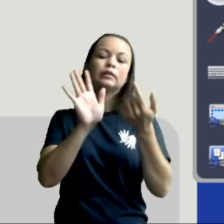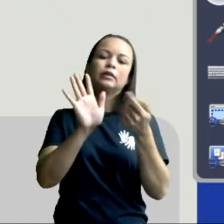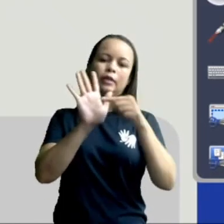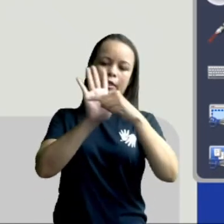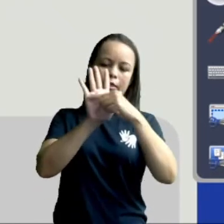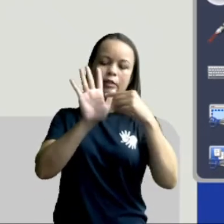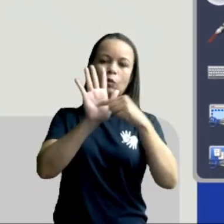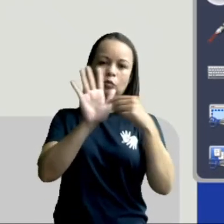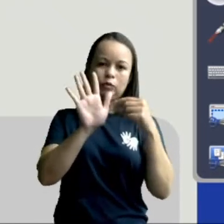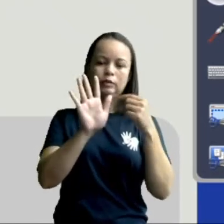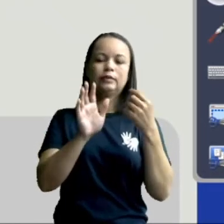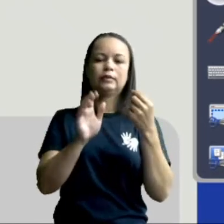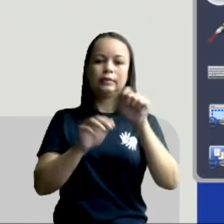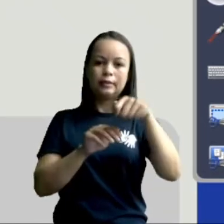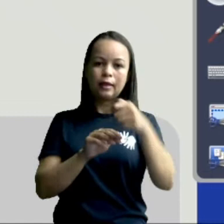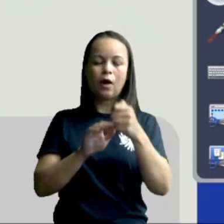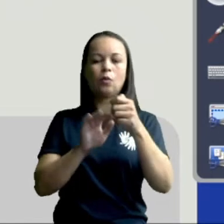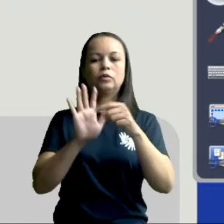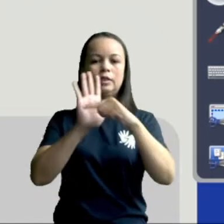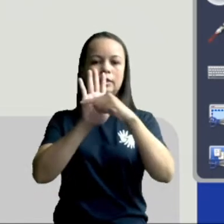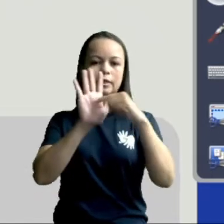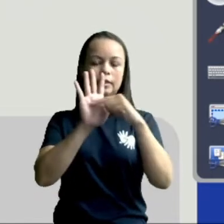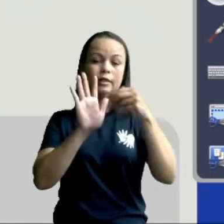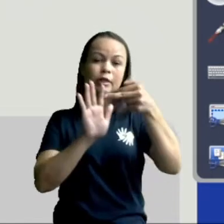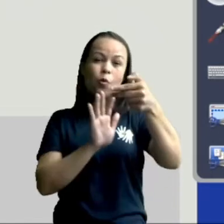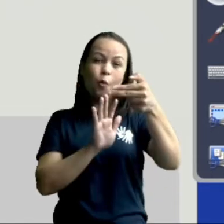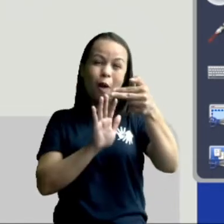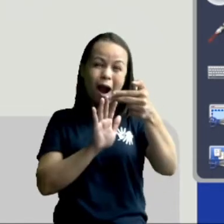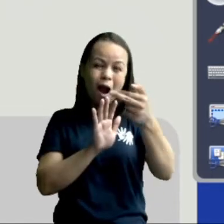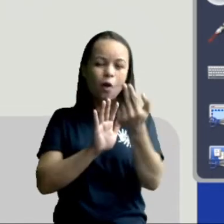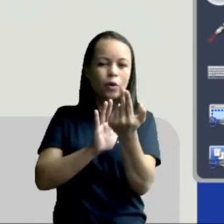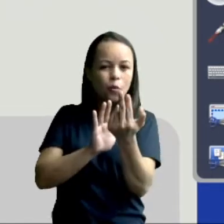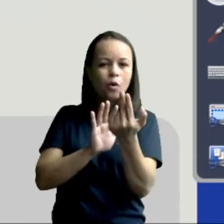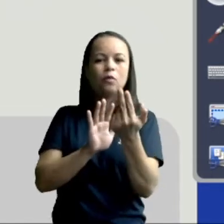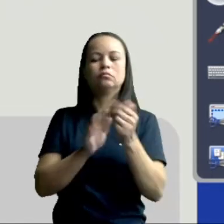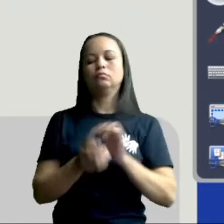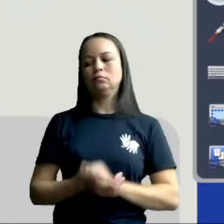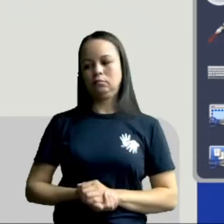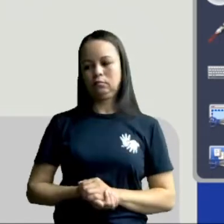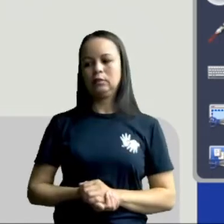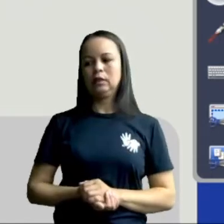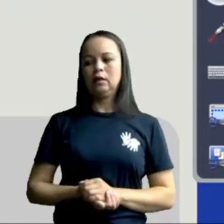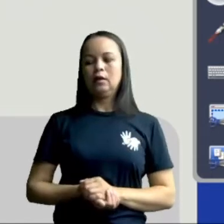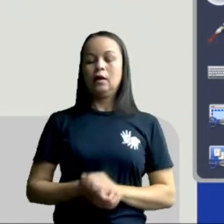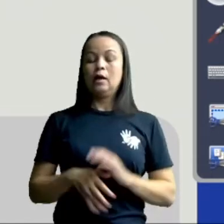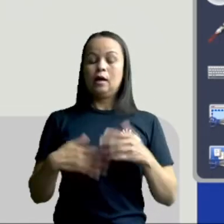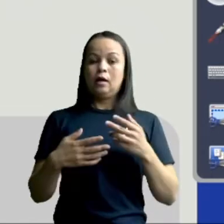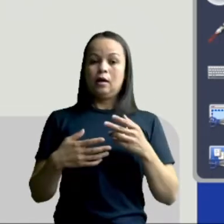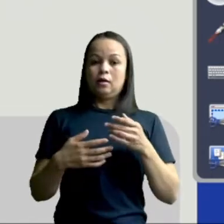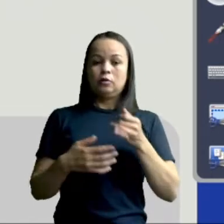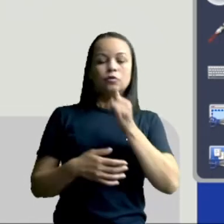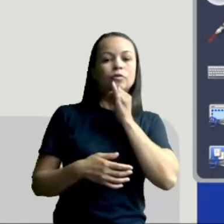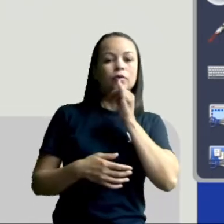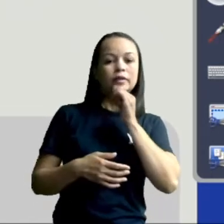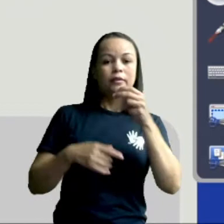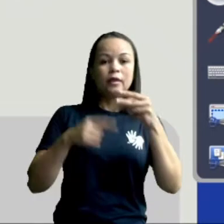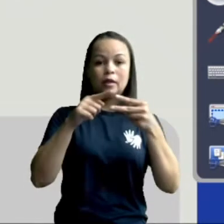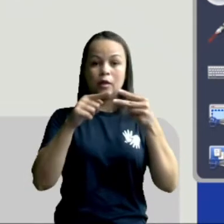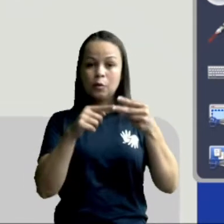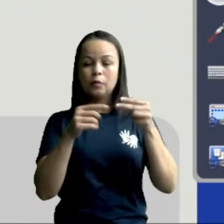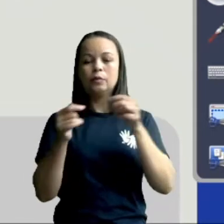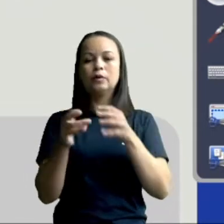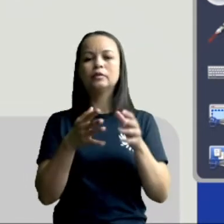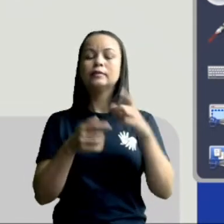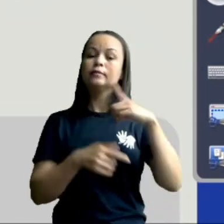de igual, né, o sinal de igual. Igualdade é a operação. E aí a gente nota nesses dois exemplos que nós